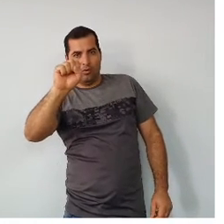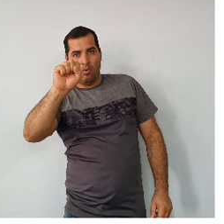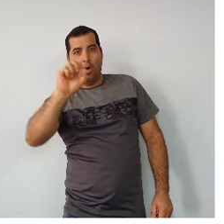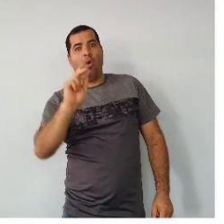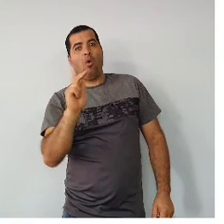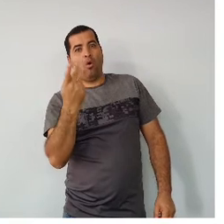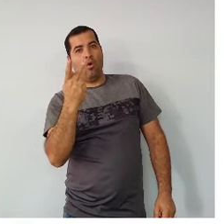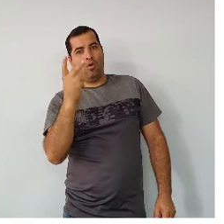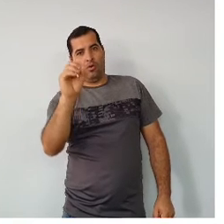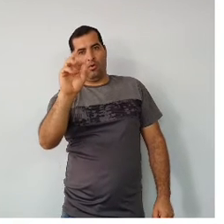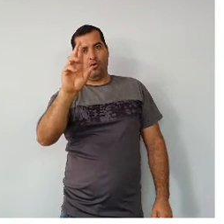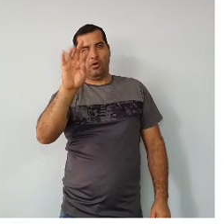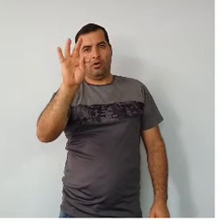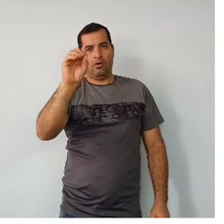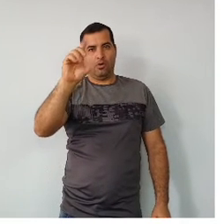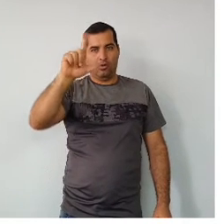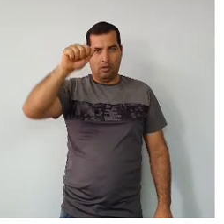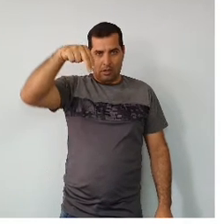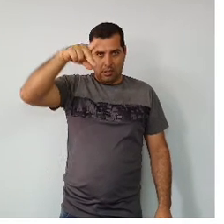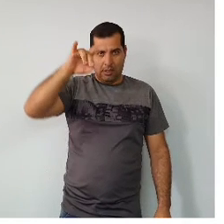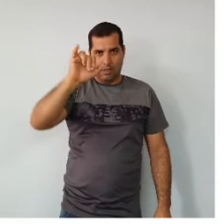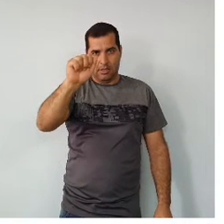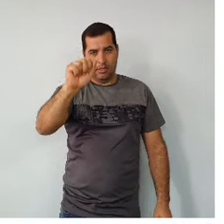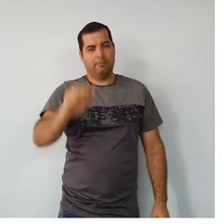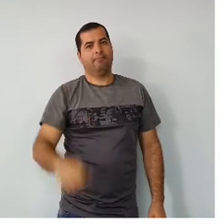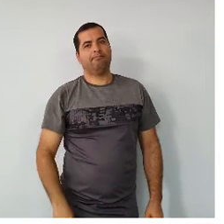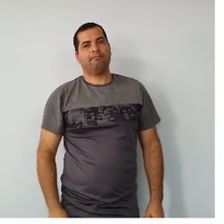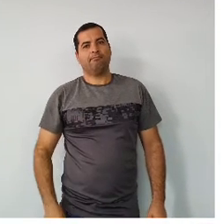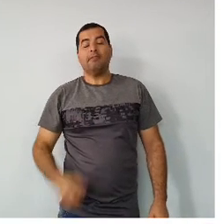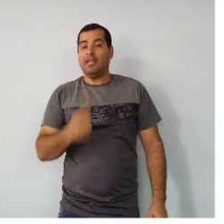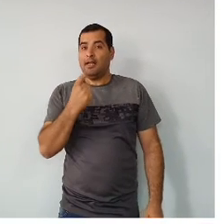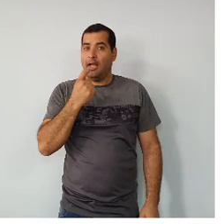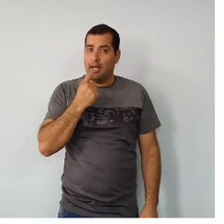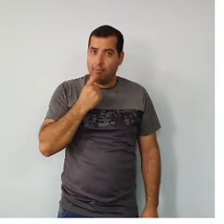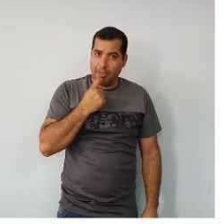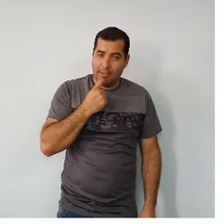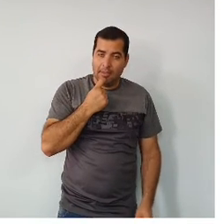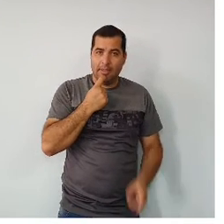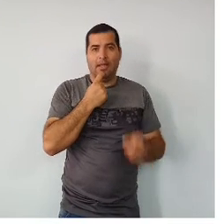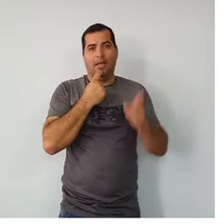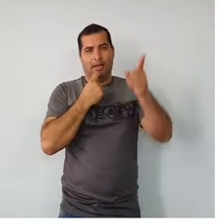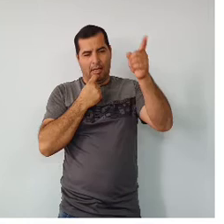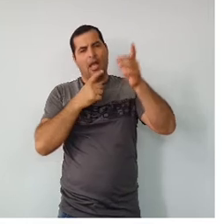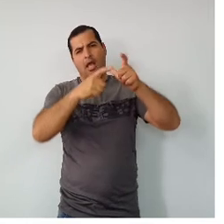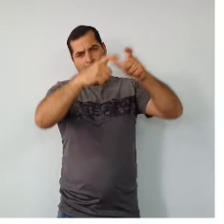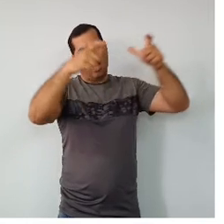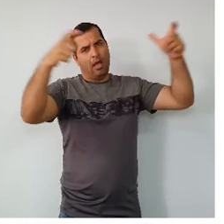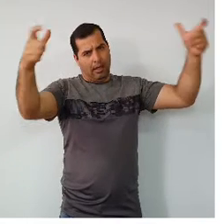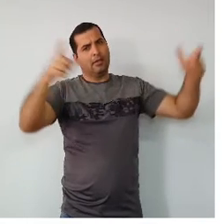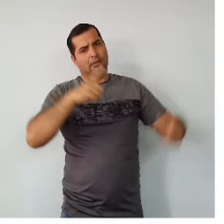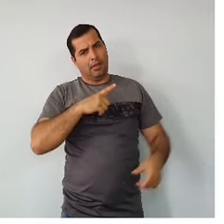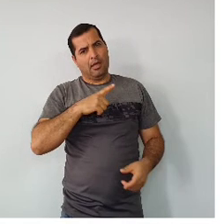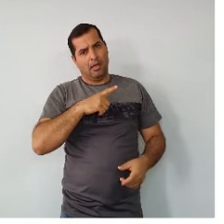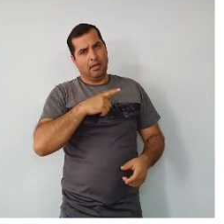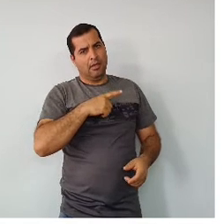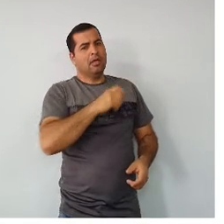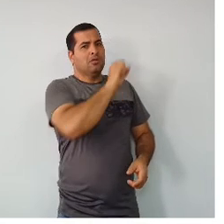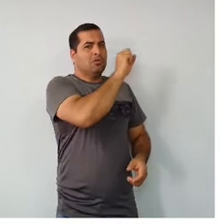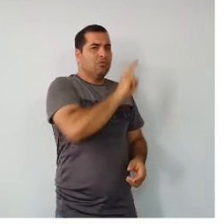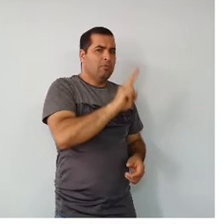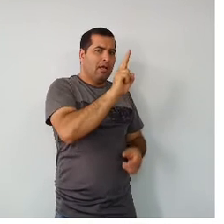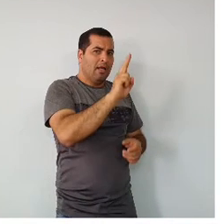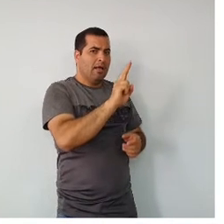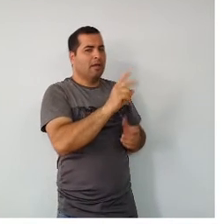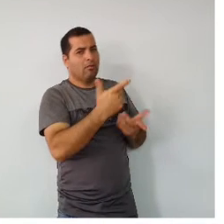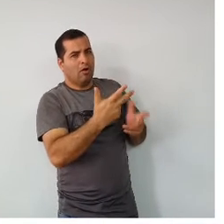1958. Então, como aconteceu isso? Campinas era uma cidade bem grande, Sumaré era